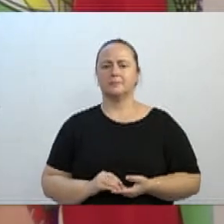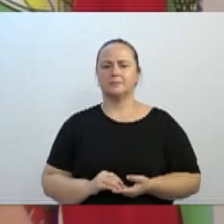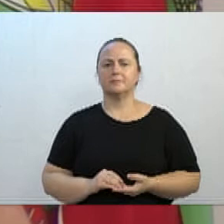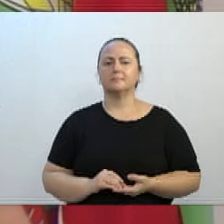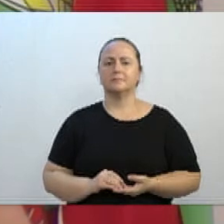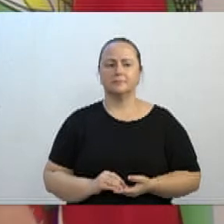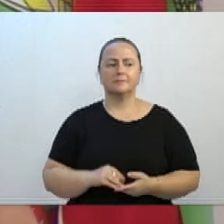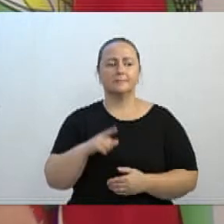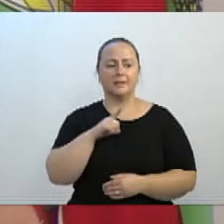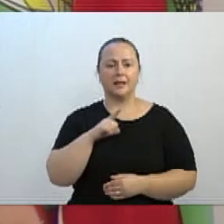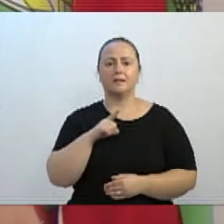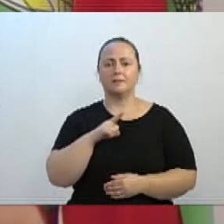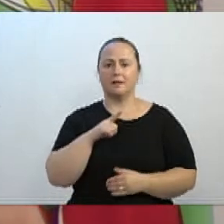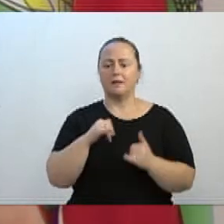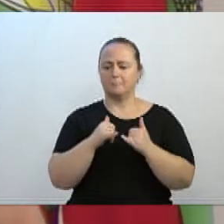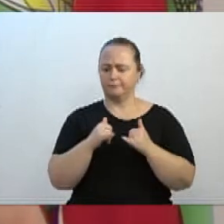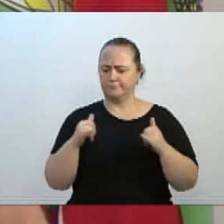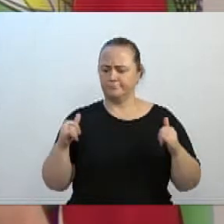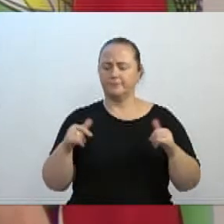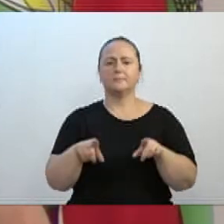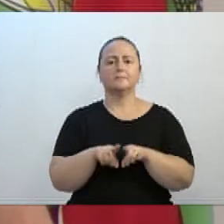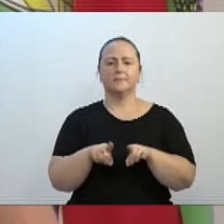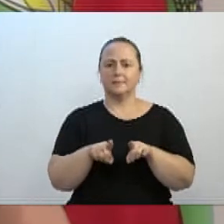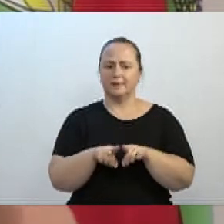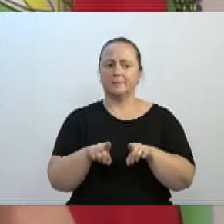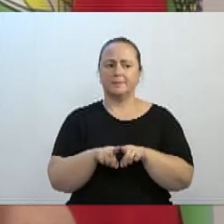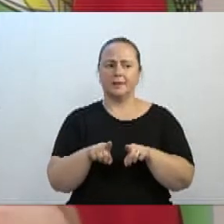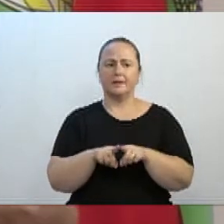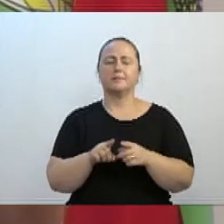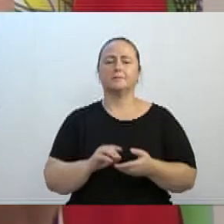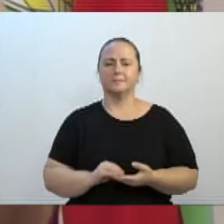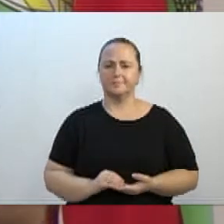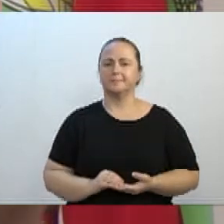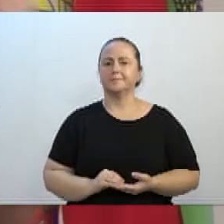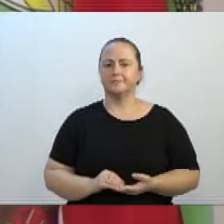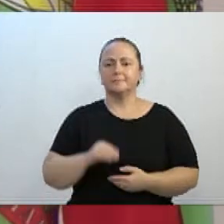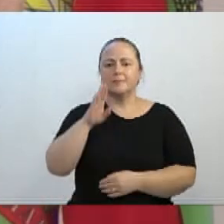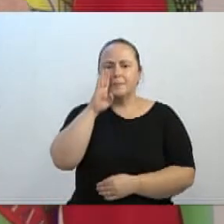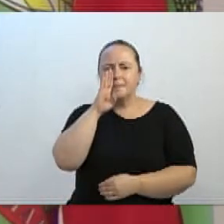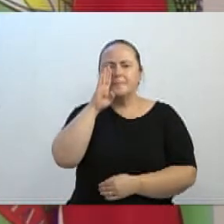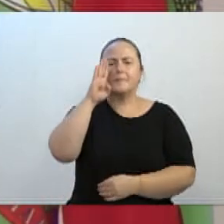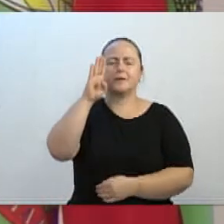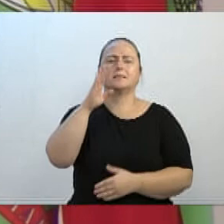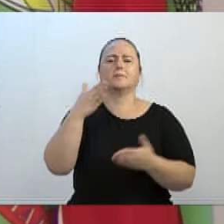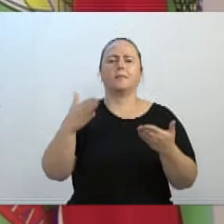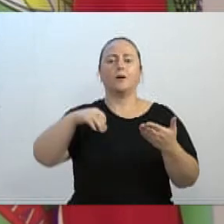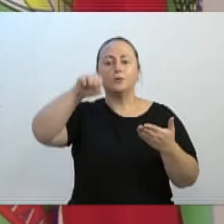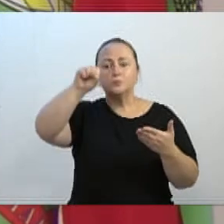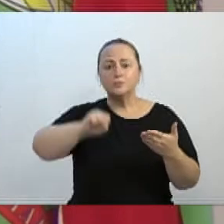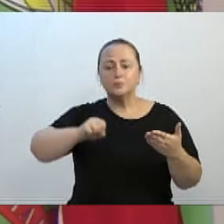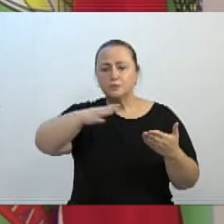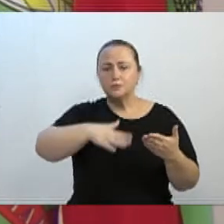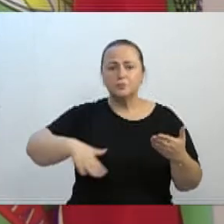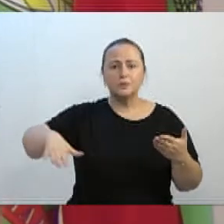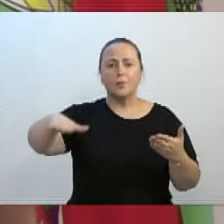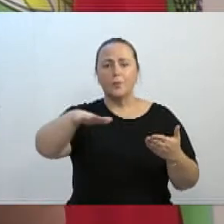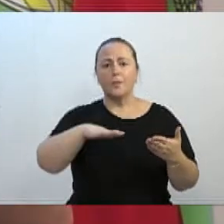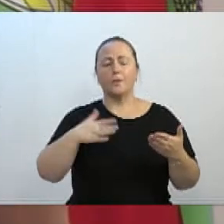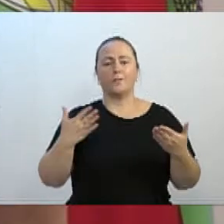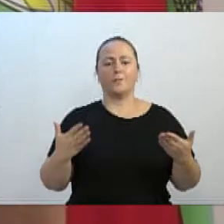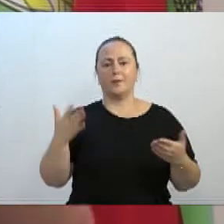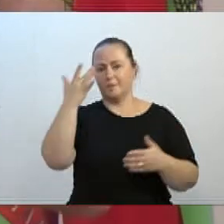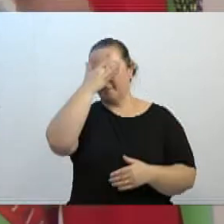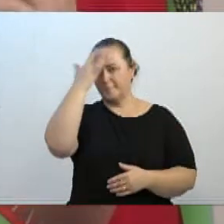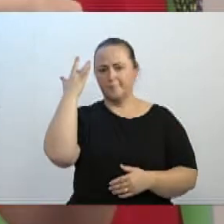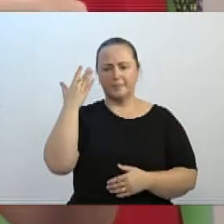tem fiação aérea exposta, então a gente está falando de um dos principais cartões postais do sul do Brasil. As pessoas, até pouco